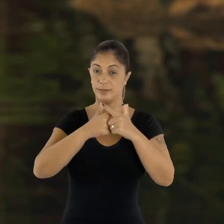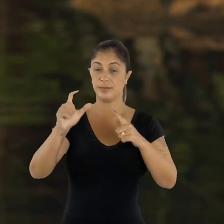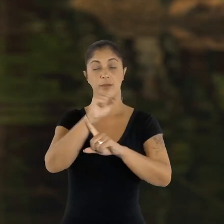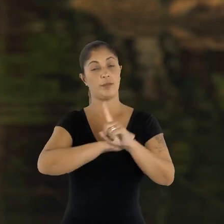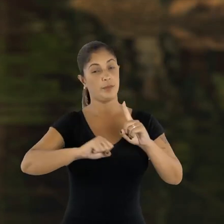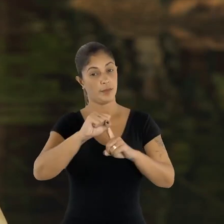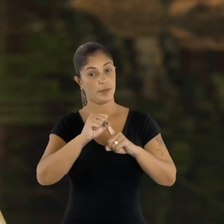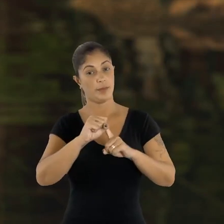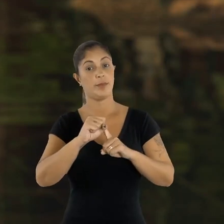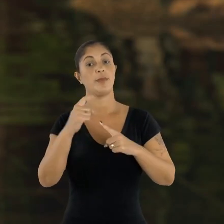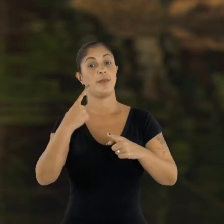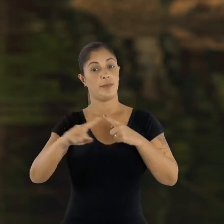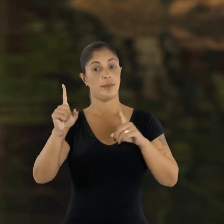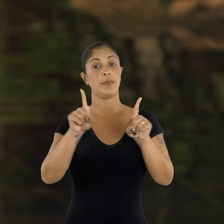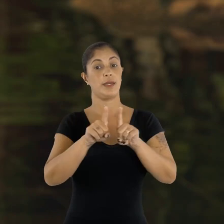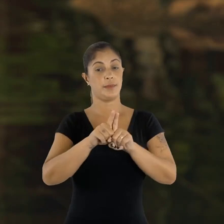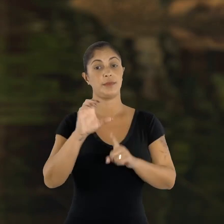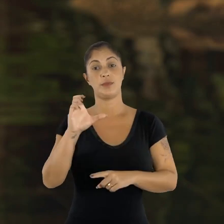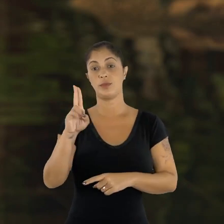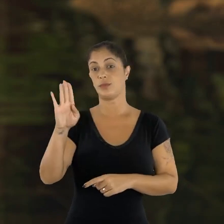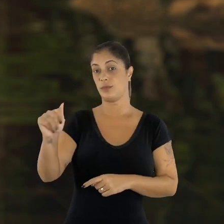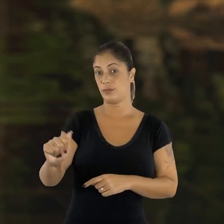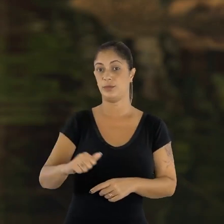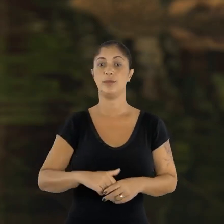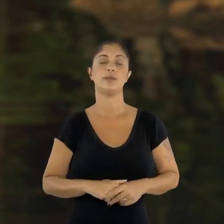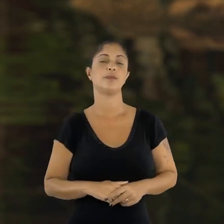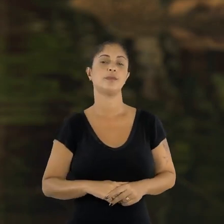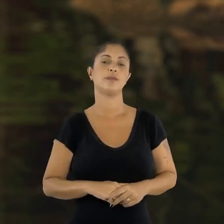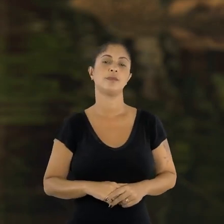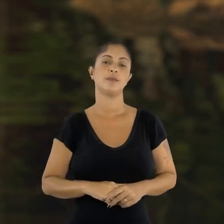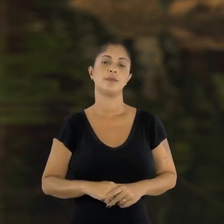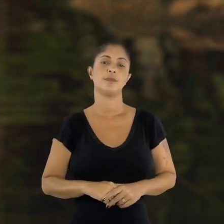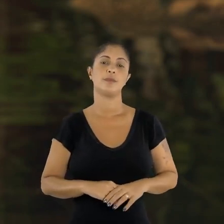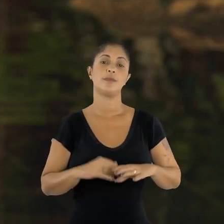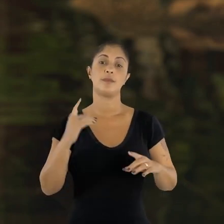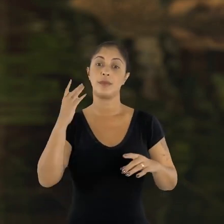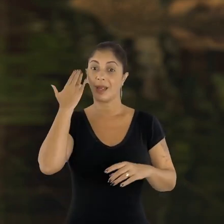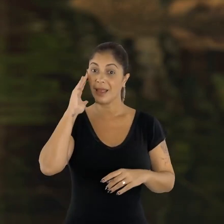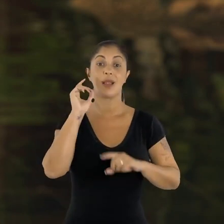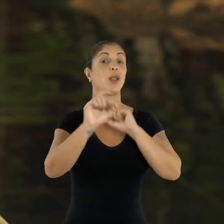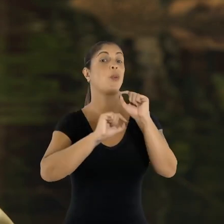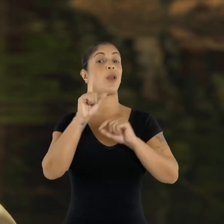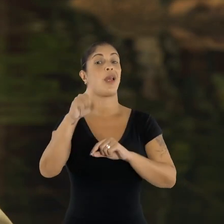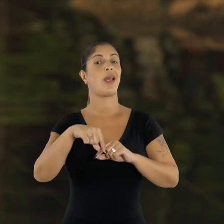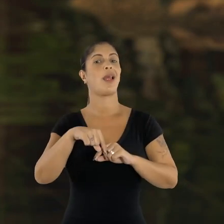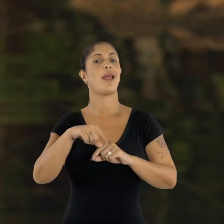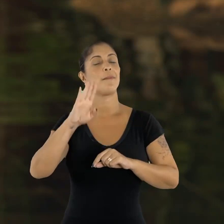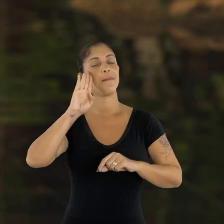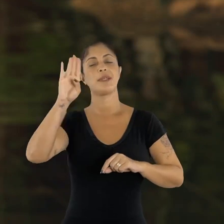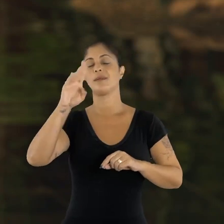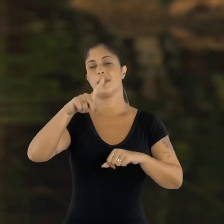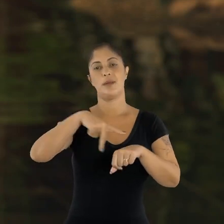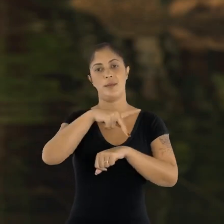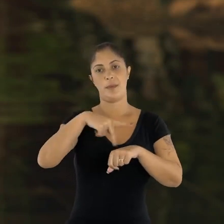que é uma pessoa que tem uma enorme preocupação pelos problemas sociais, pelos problemas do mundo e, claro, pelos problemas